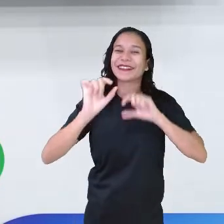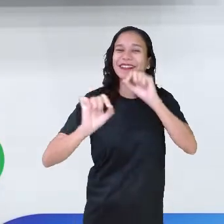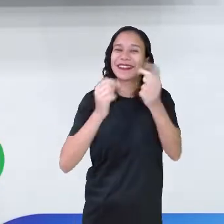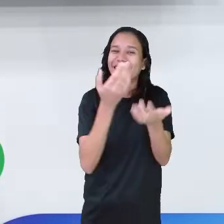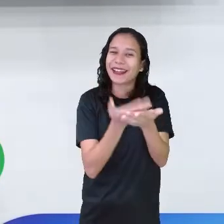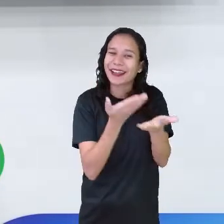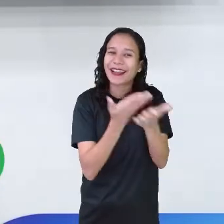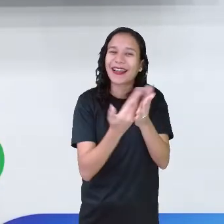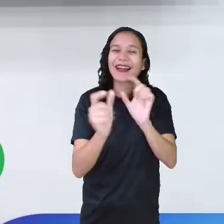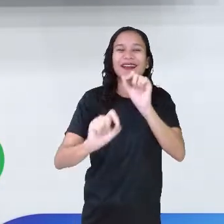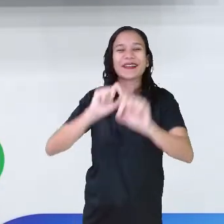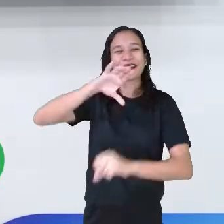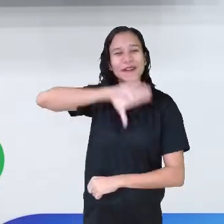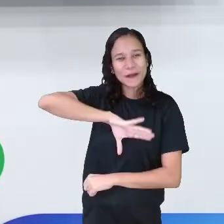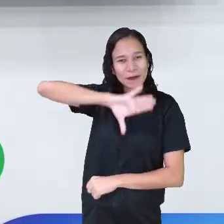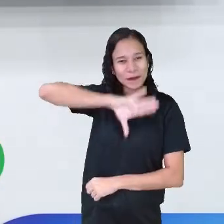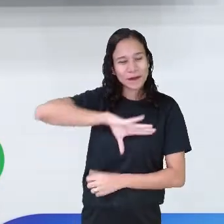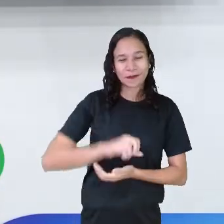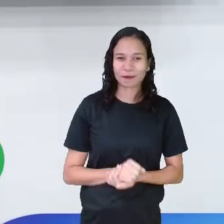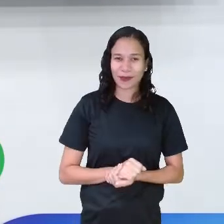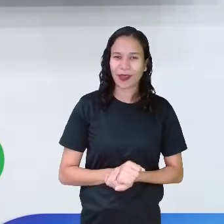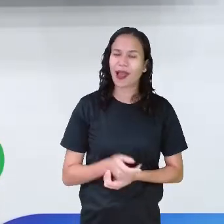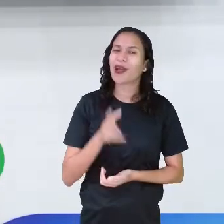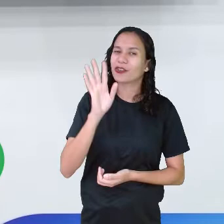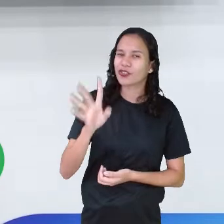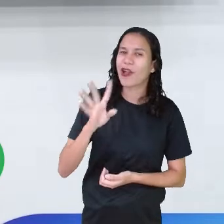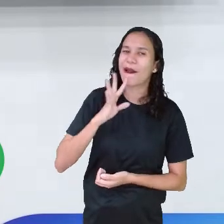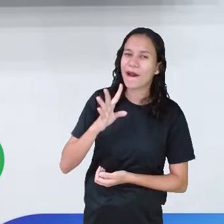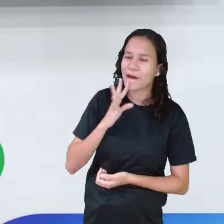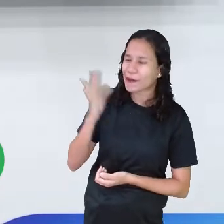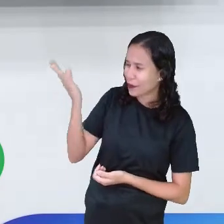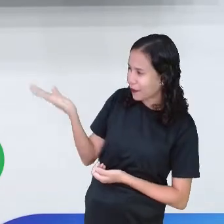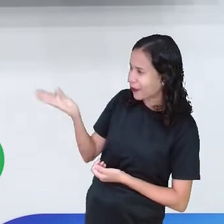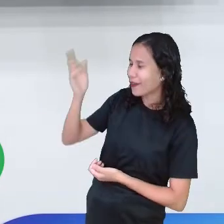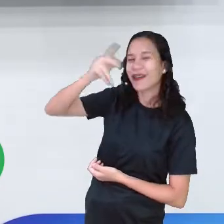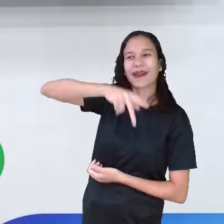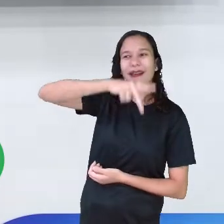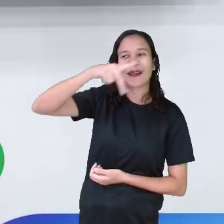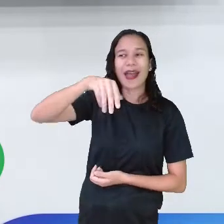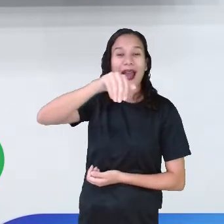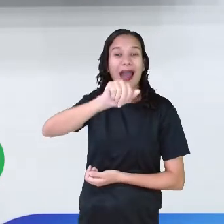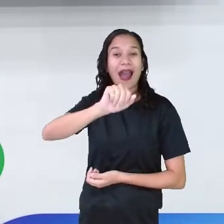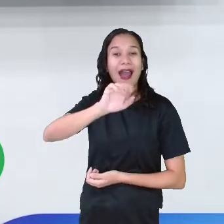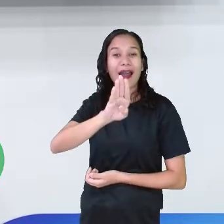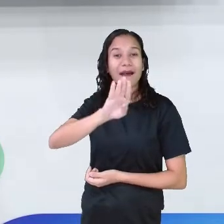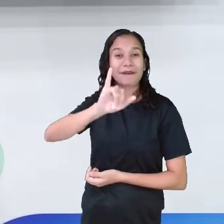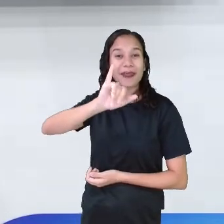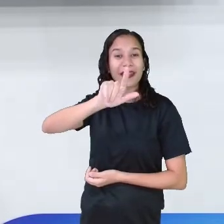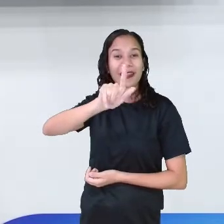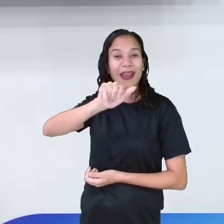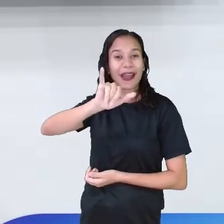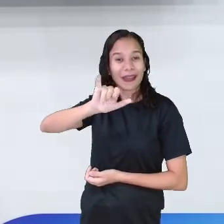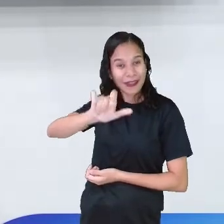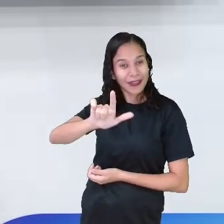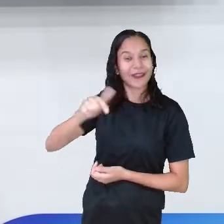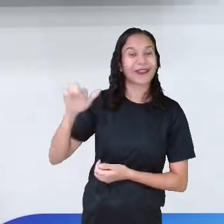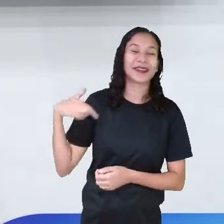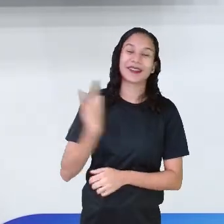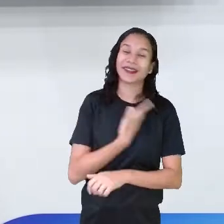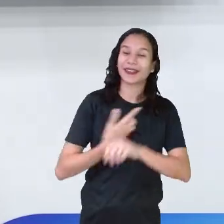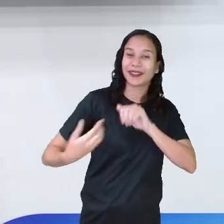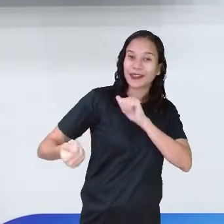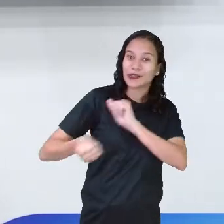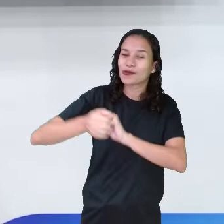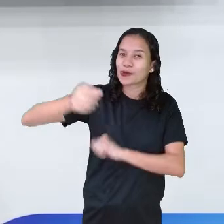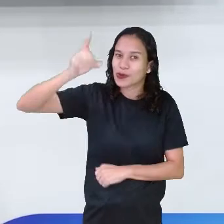uma aula de língua portuguesa. Você já me conhece, professora Abigail Viana, estamos aqui juntos todos os dias,